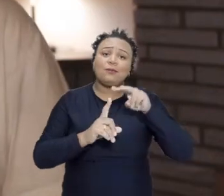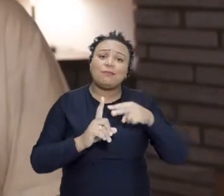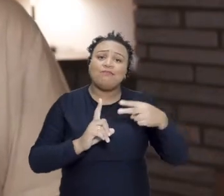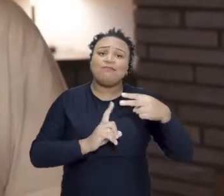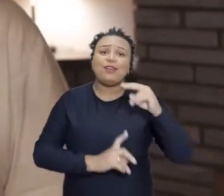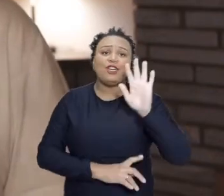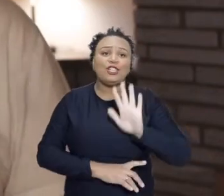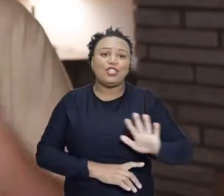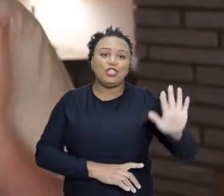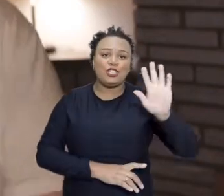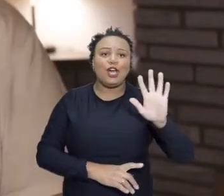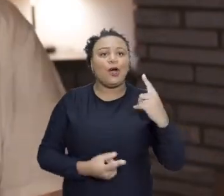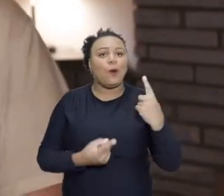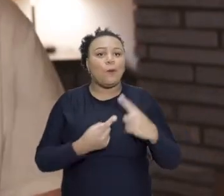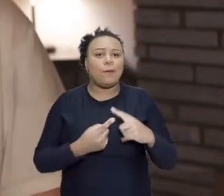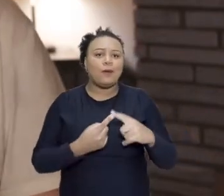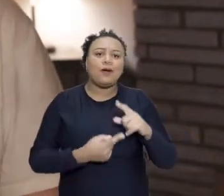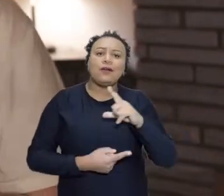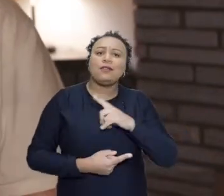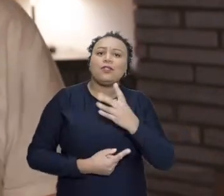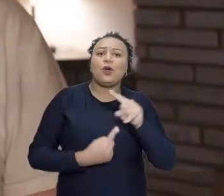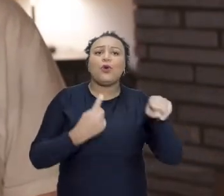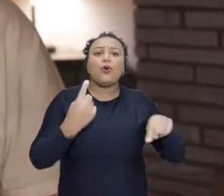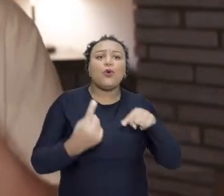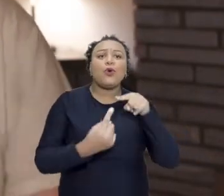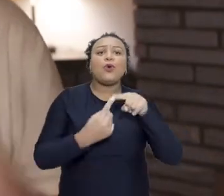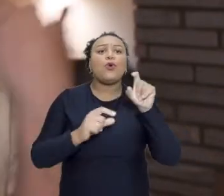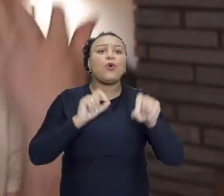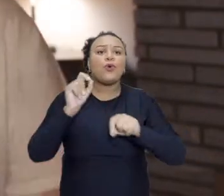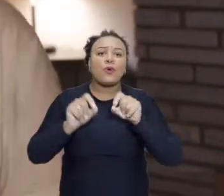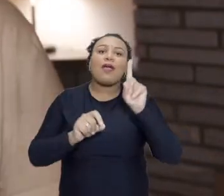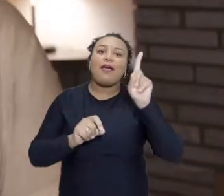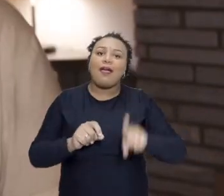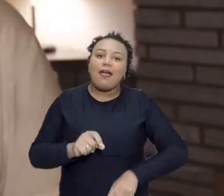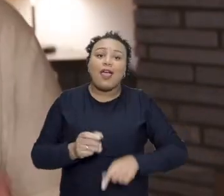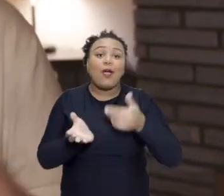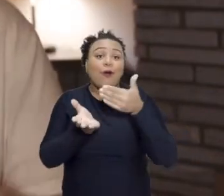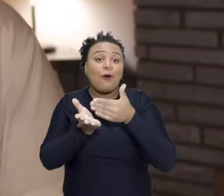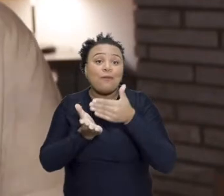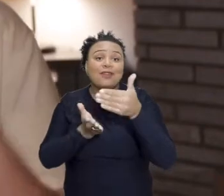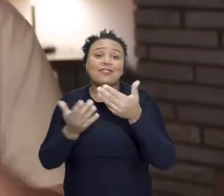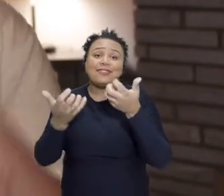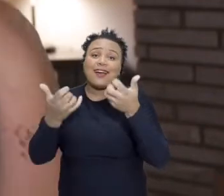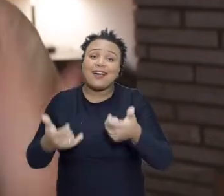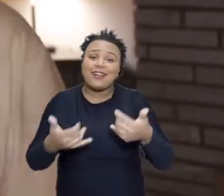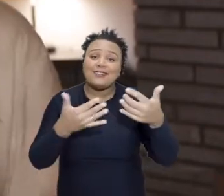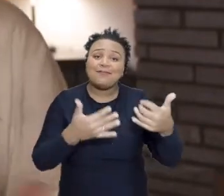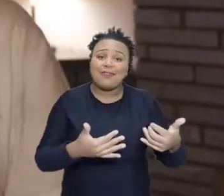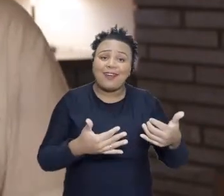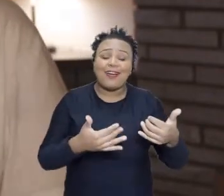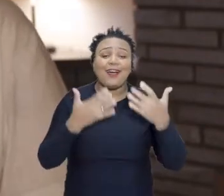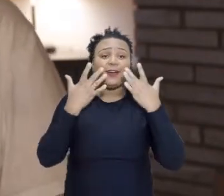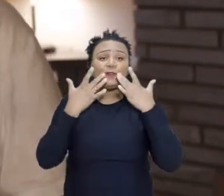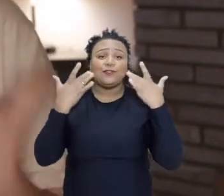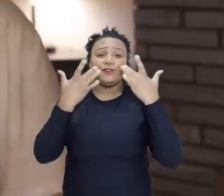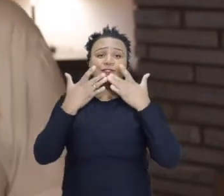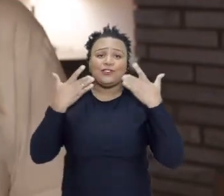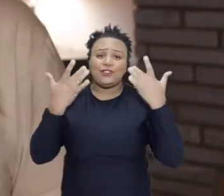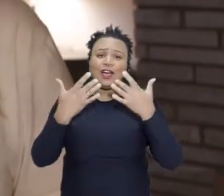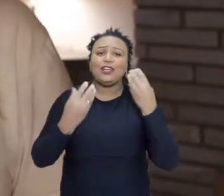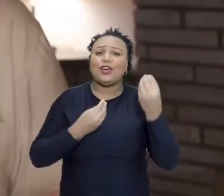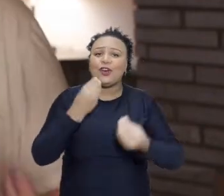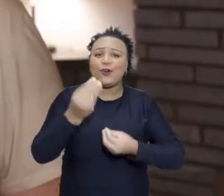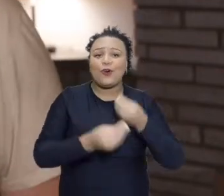geral, porque ela tem um intuito de realmente te introduzir ao teatro, te dar um pouco da visão da história